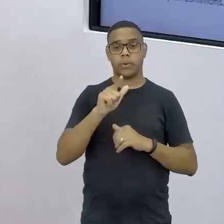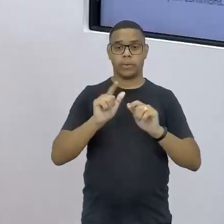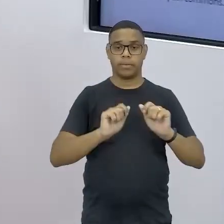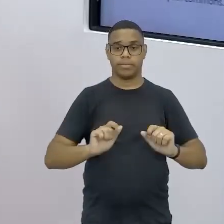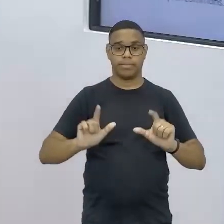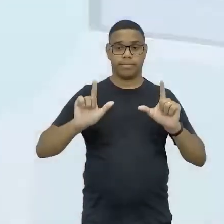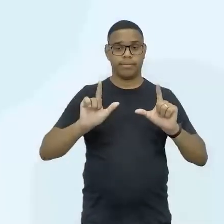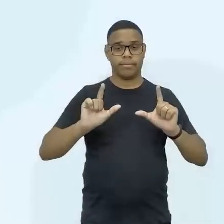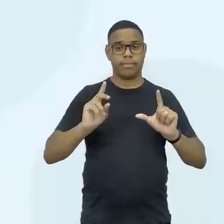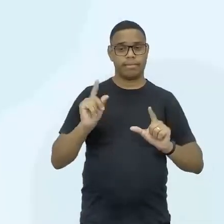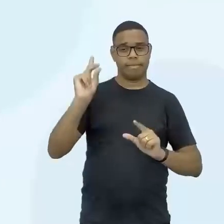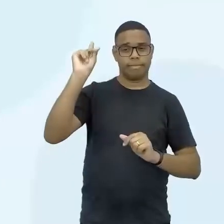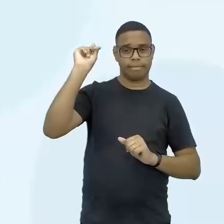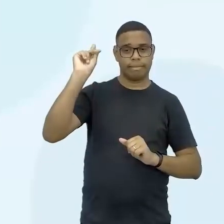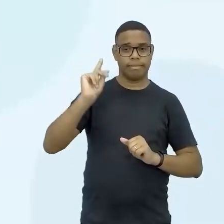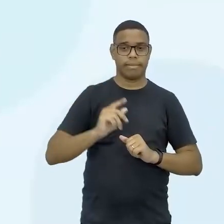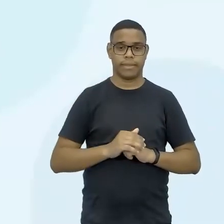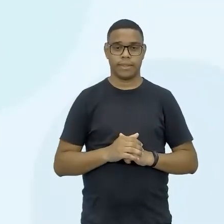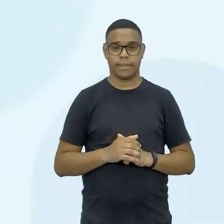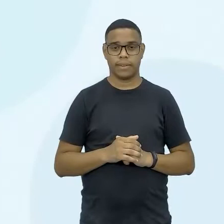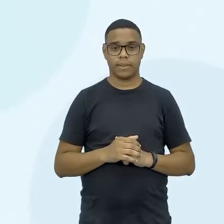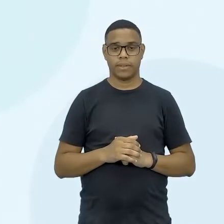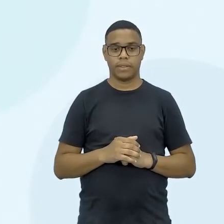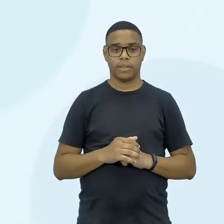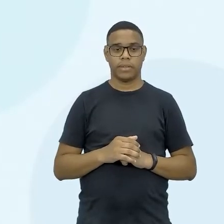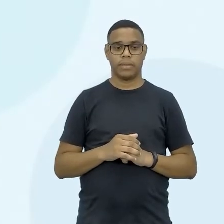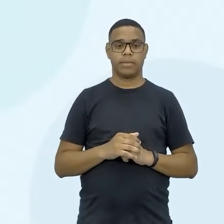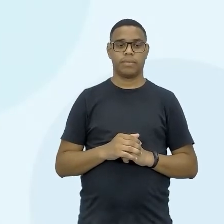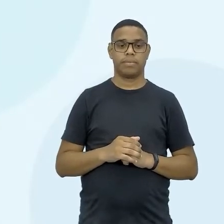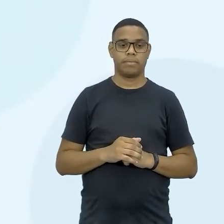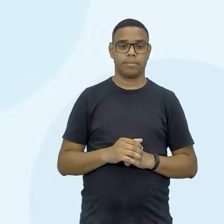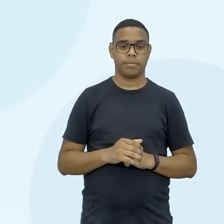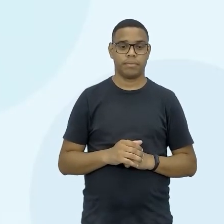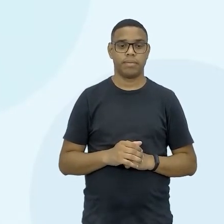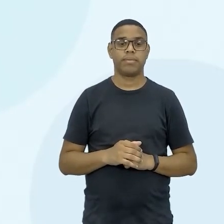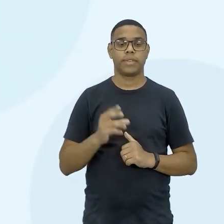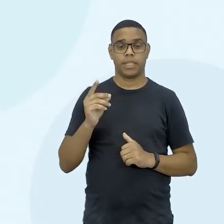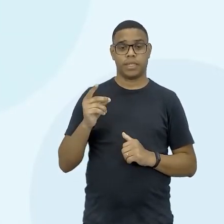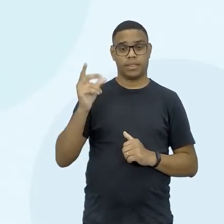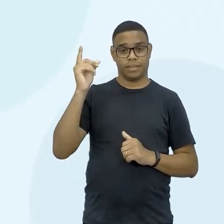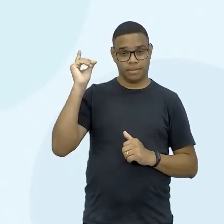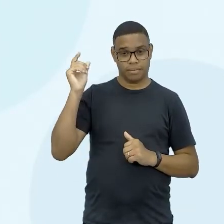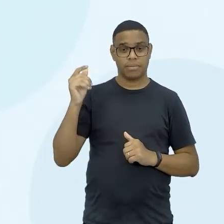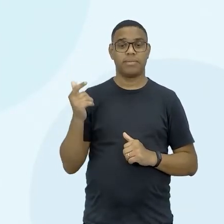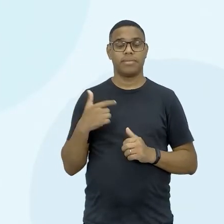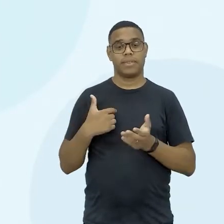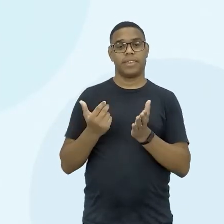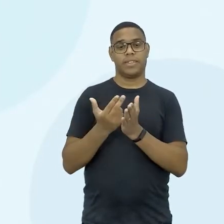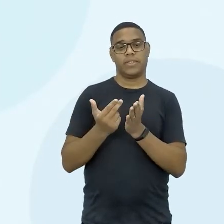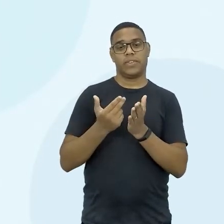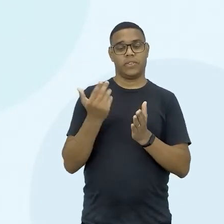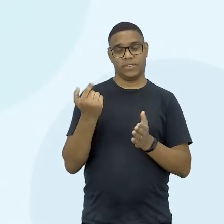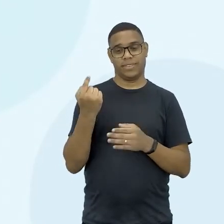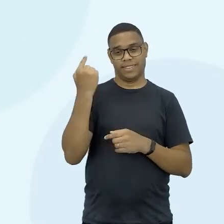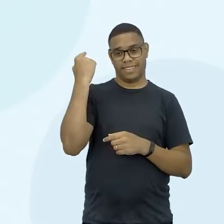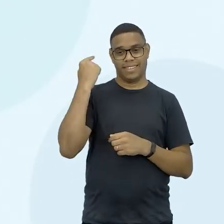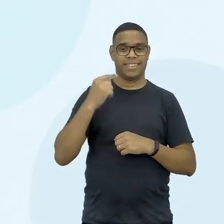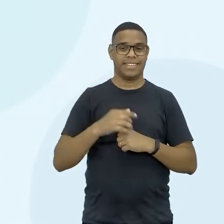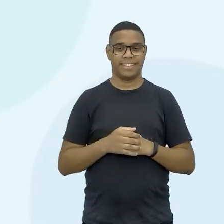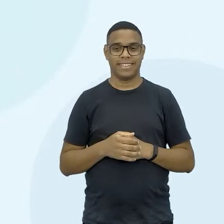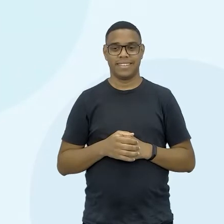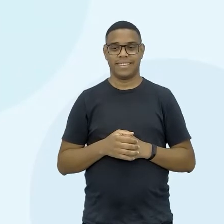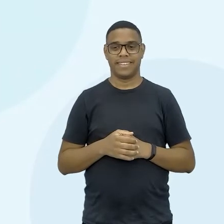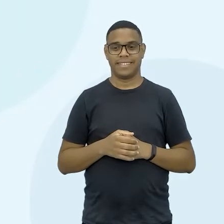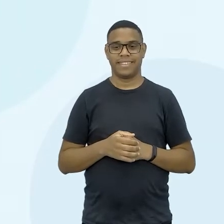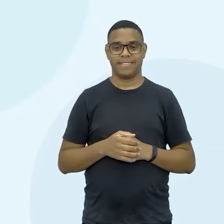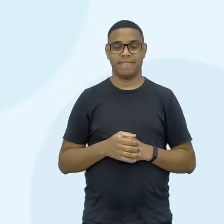aí clássica. Eu tô nos clássicos hoje, hein? Sim, sim. Até porque são mais antigos, aí não tem ninguém para cobrar Aí direito não autoral. tem, não. por isso. Ainda